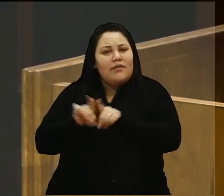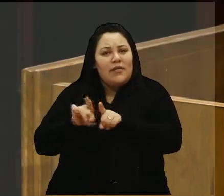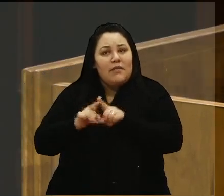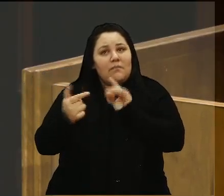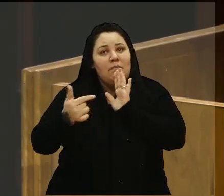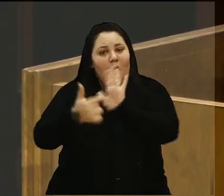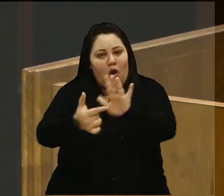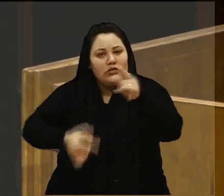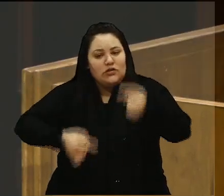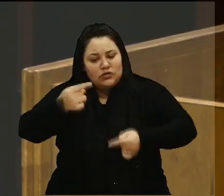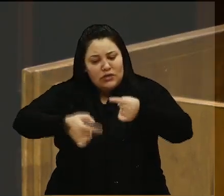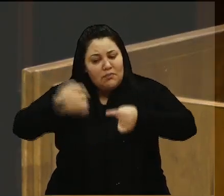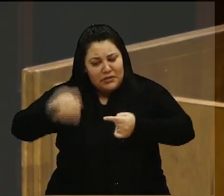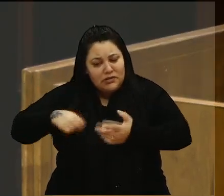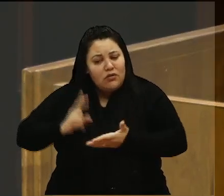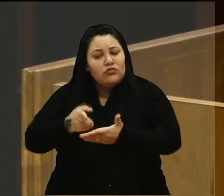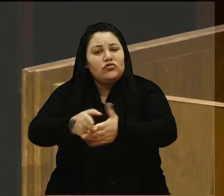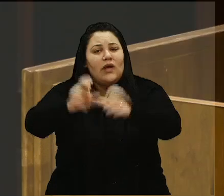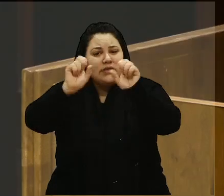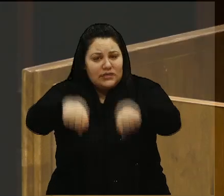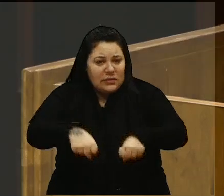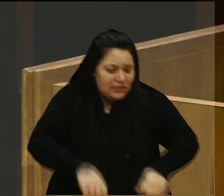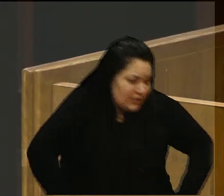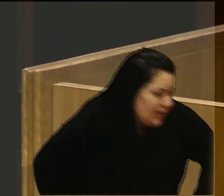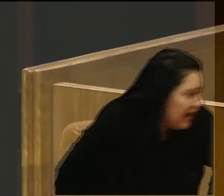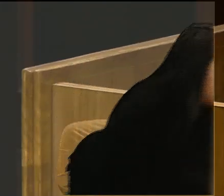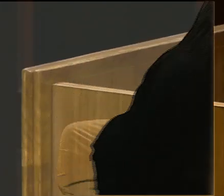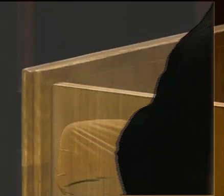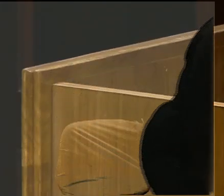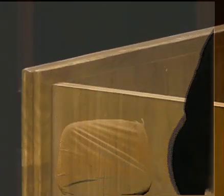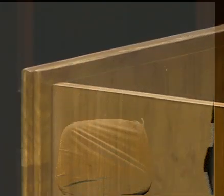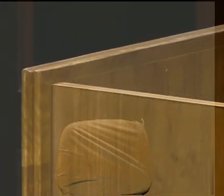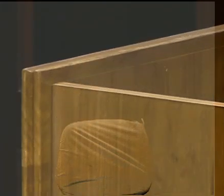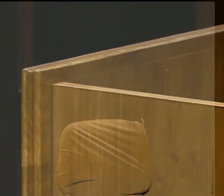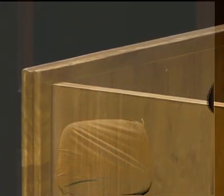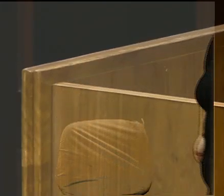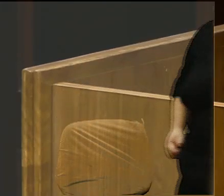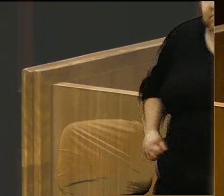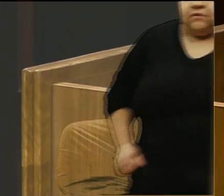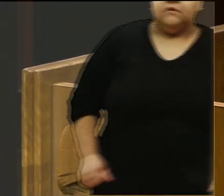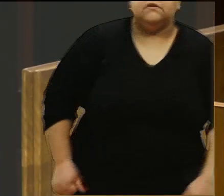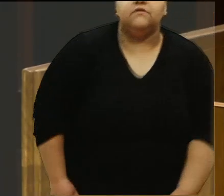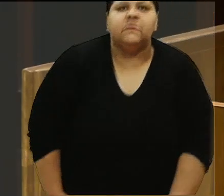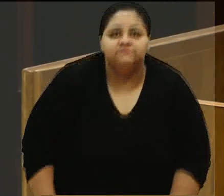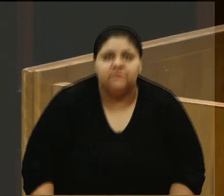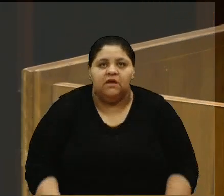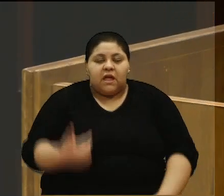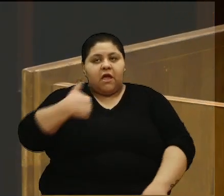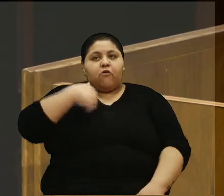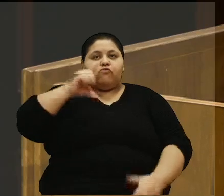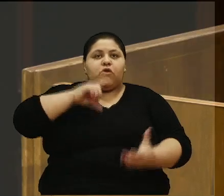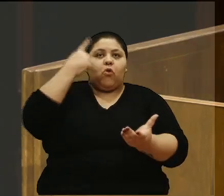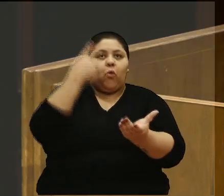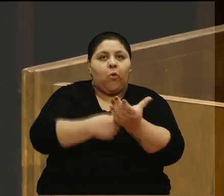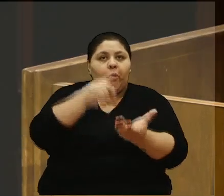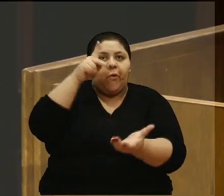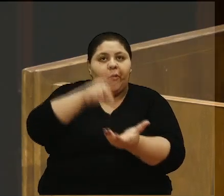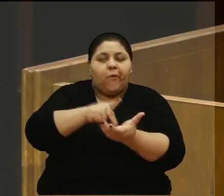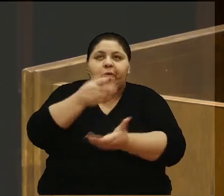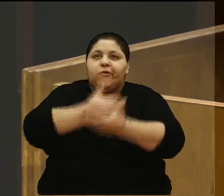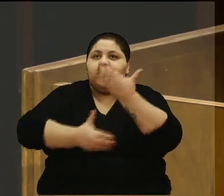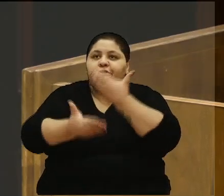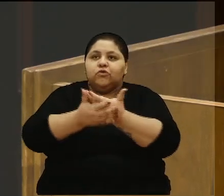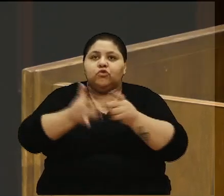debate precisa continuar. Como vereador, eu reafirmo o meu compromisso com a verdade e com todas